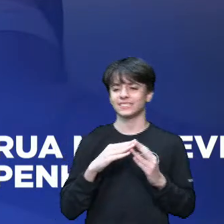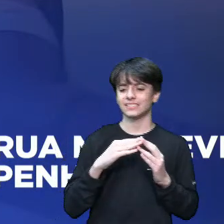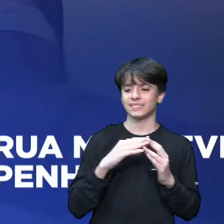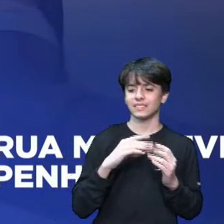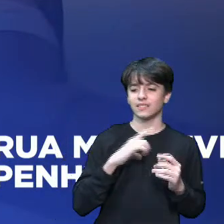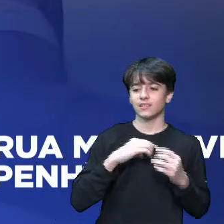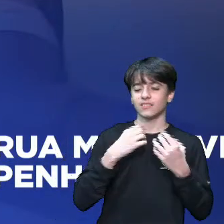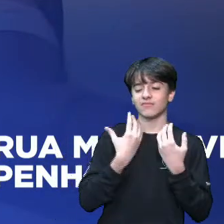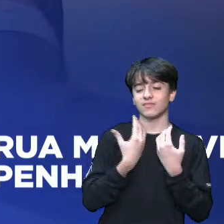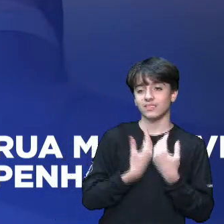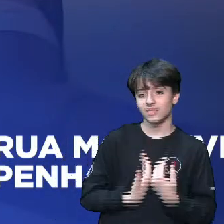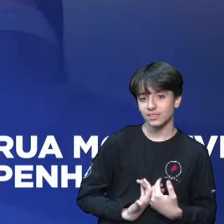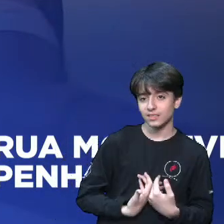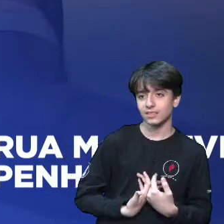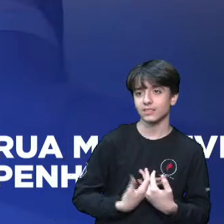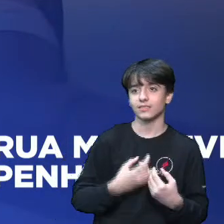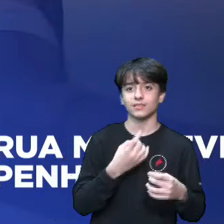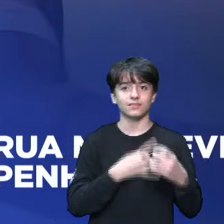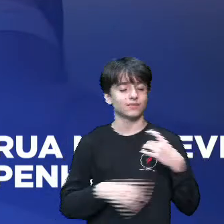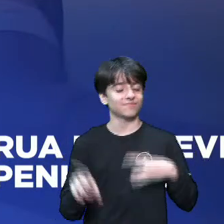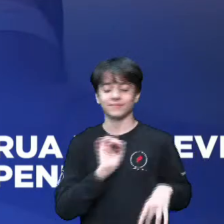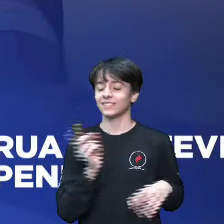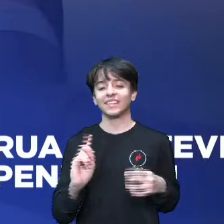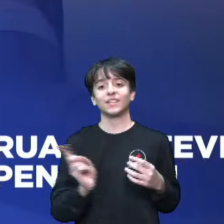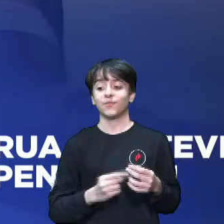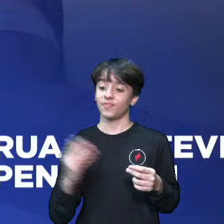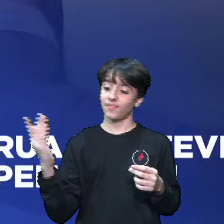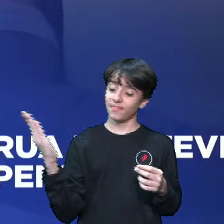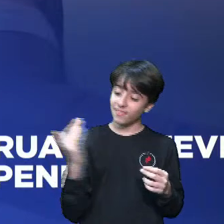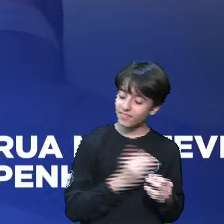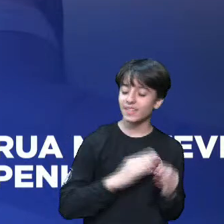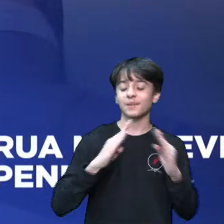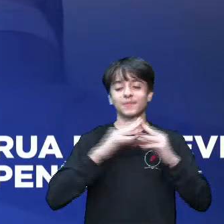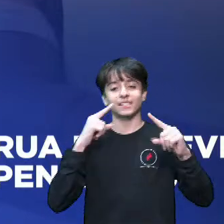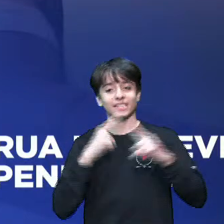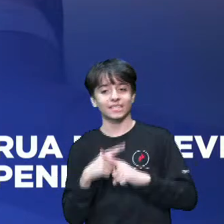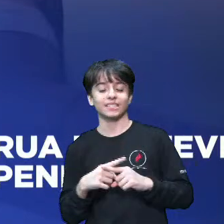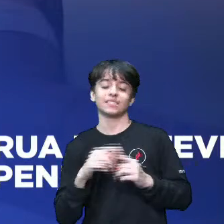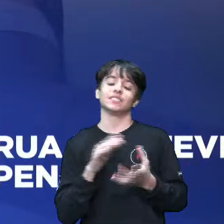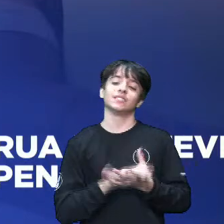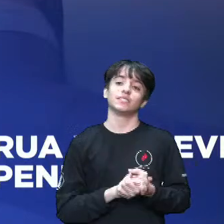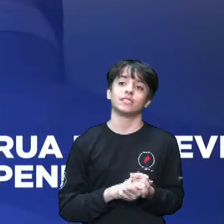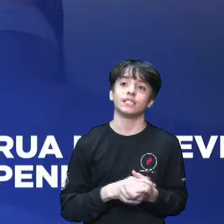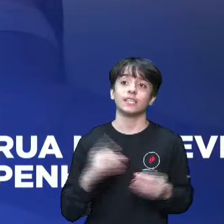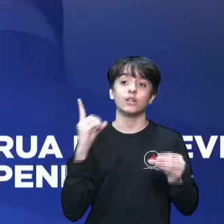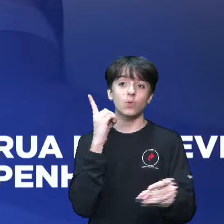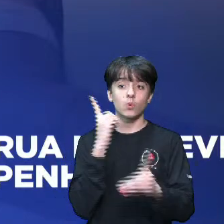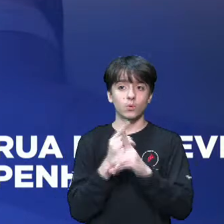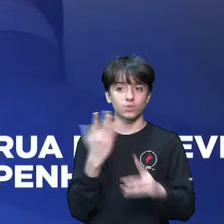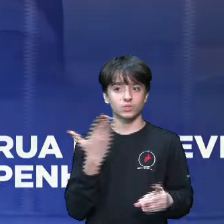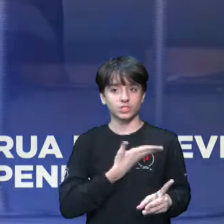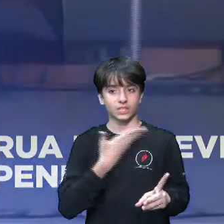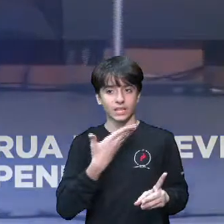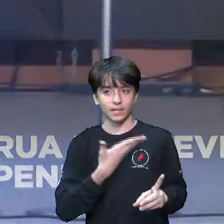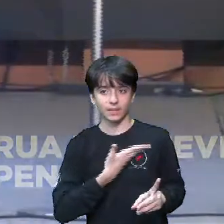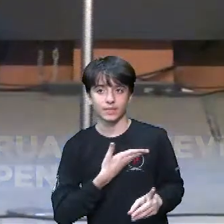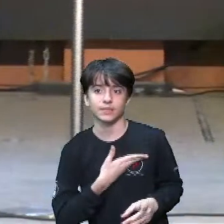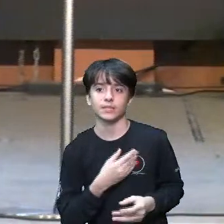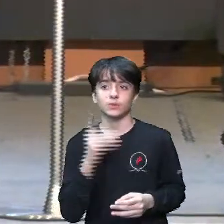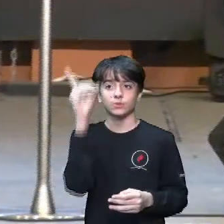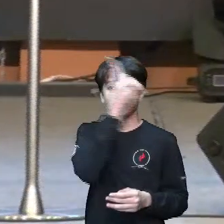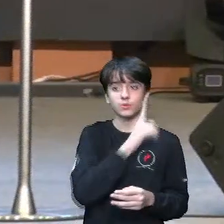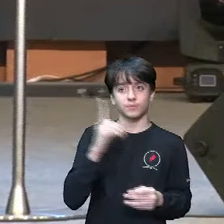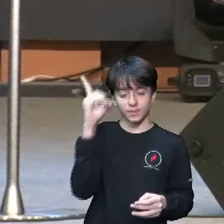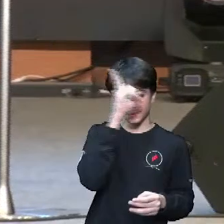preguiça, medo, né, de nada. Venha para a casa de Deus. Inclusive, nesse domingo será o nosso encontro de amigos. Nosso encontro especial